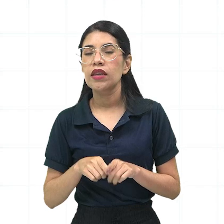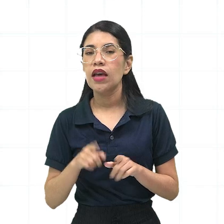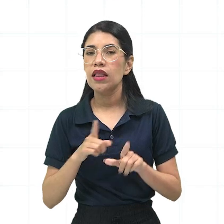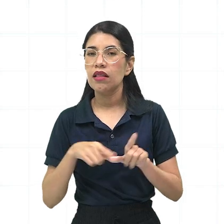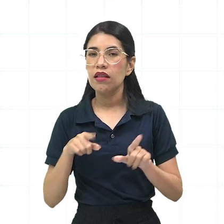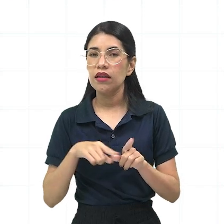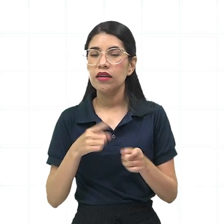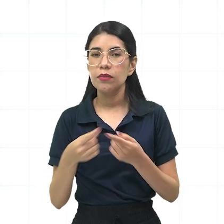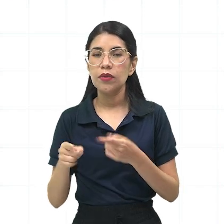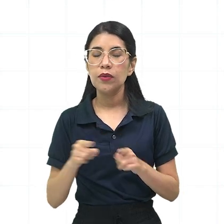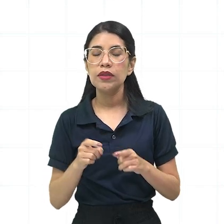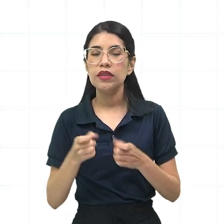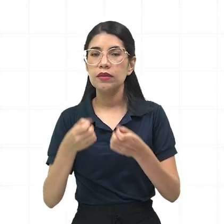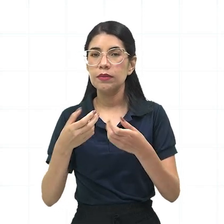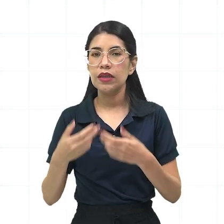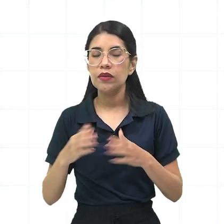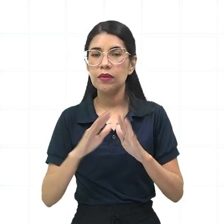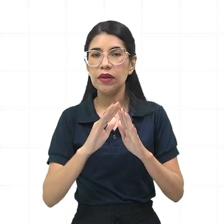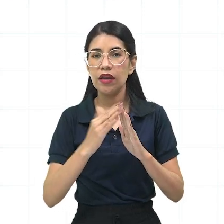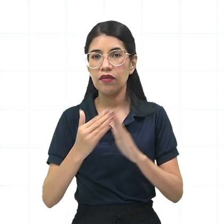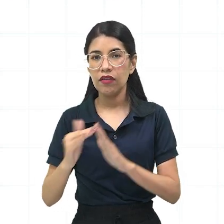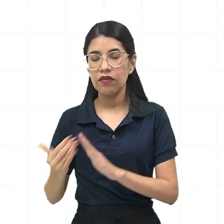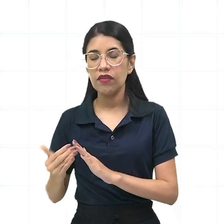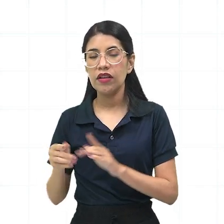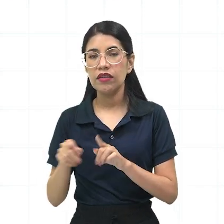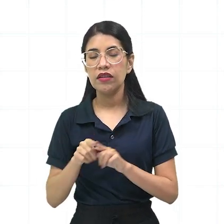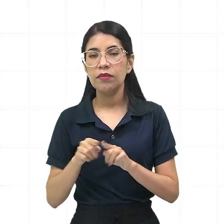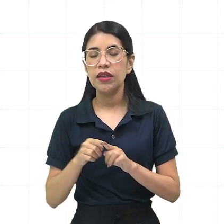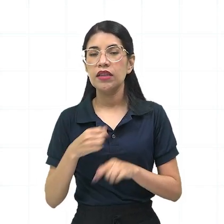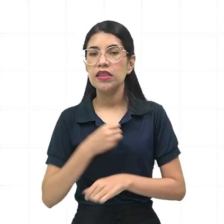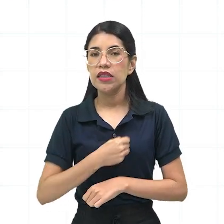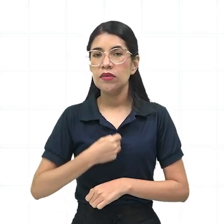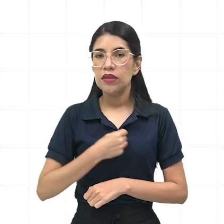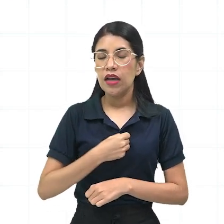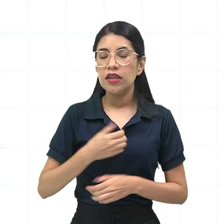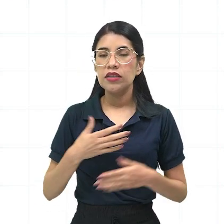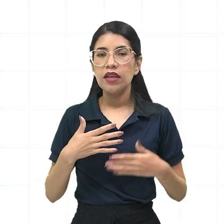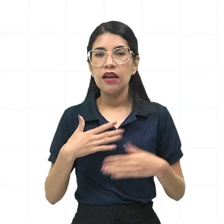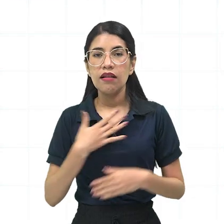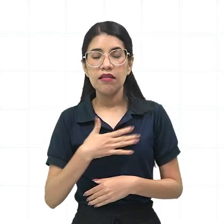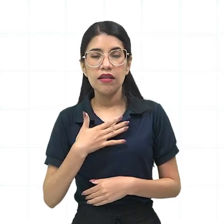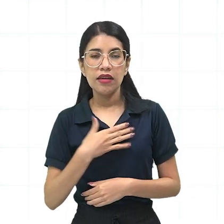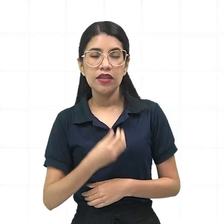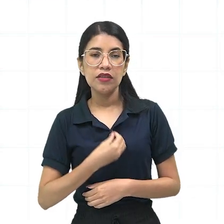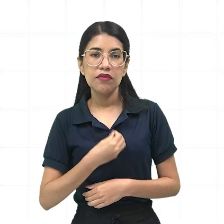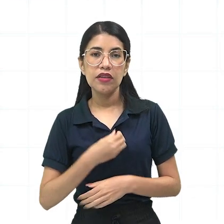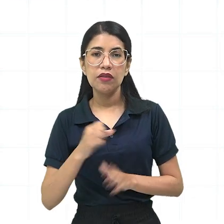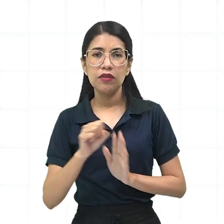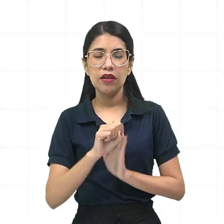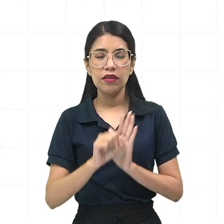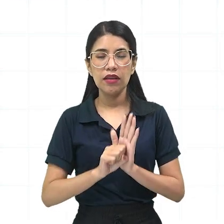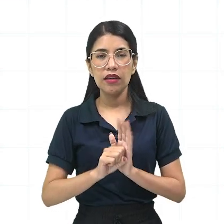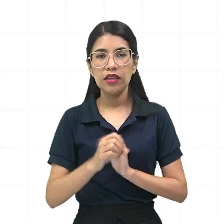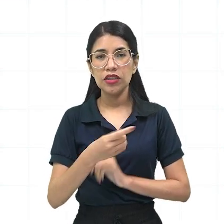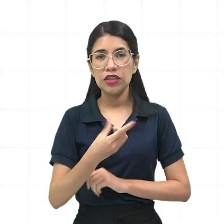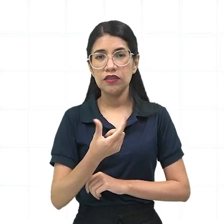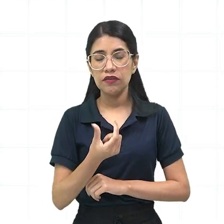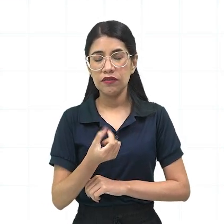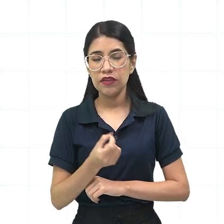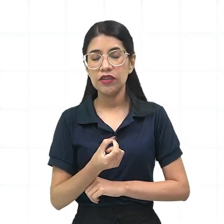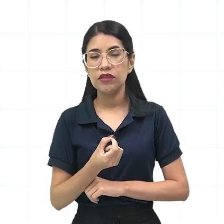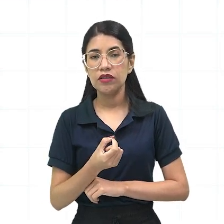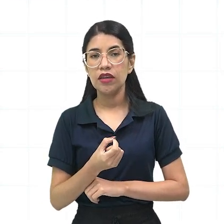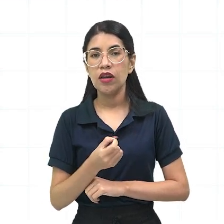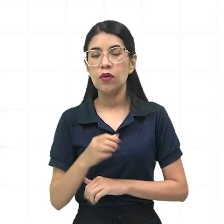cotidiano, da favela, do amor, da saudade, da alegria também de viver. Então, nos anos 20, o samba ele se